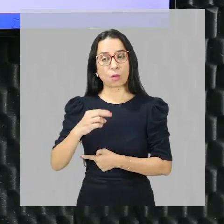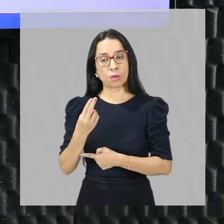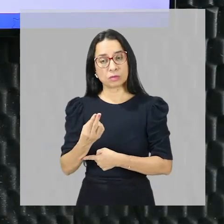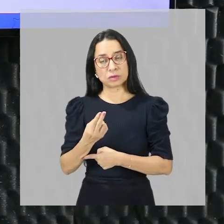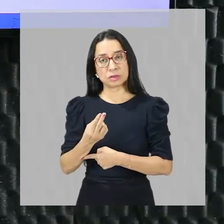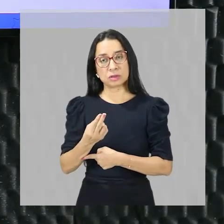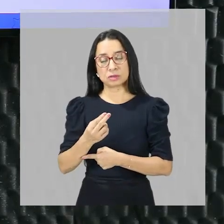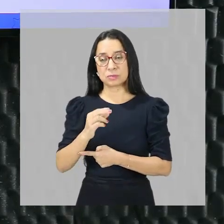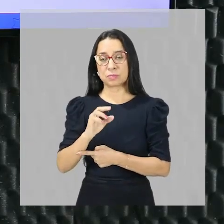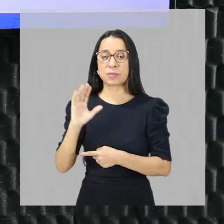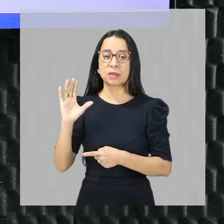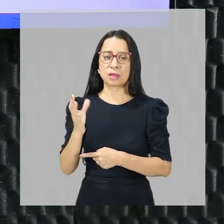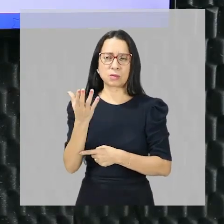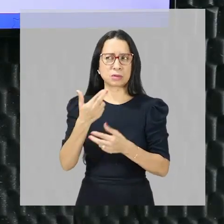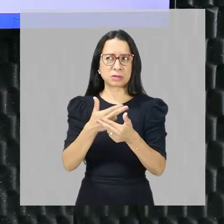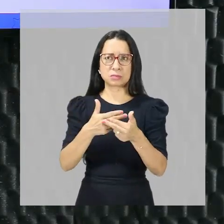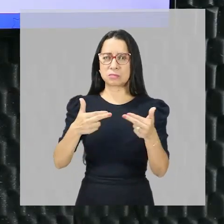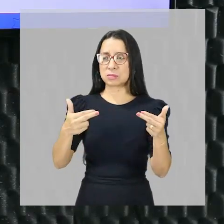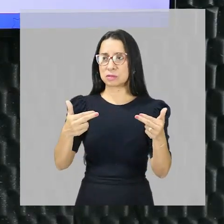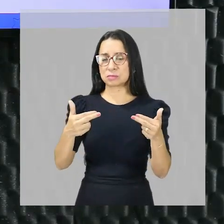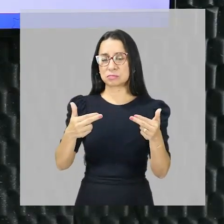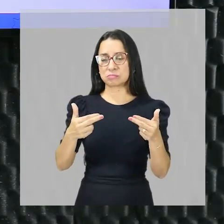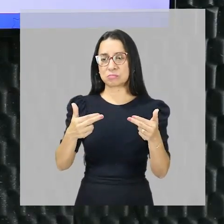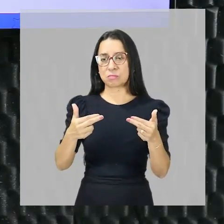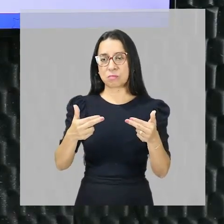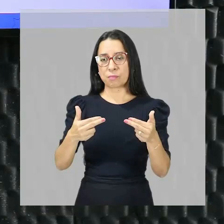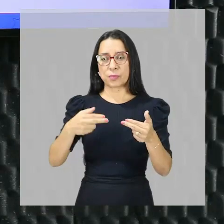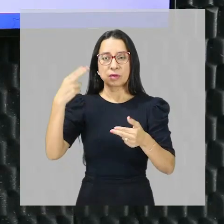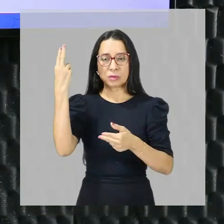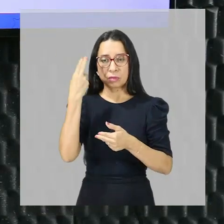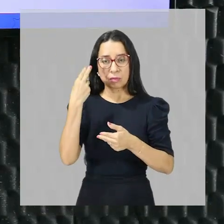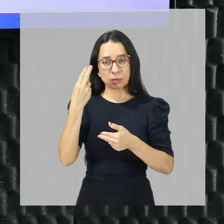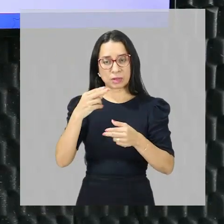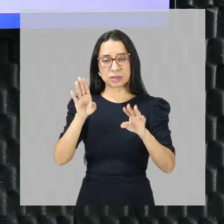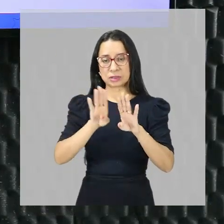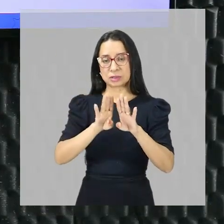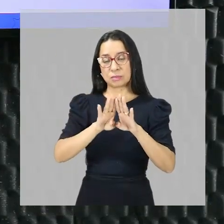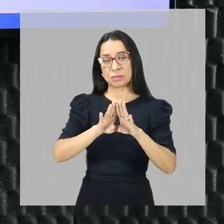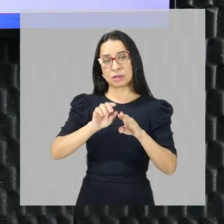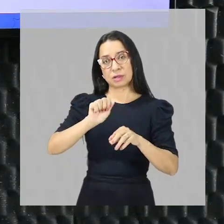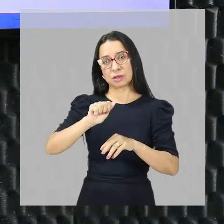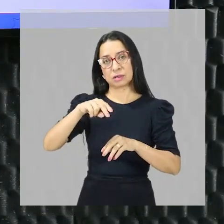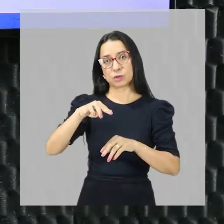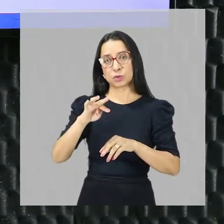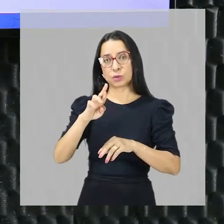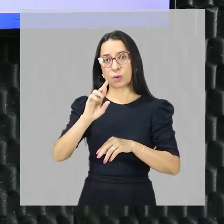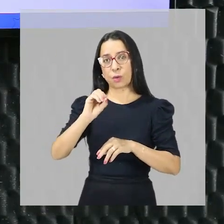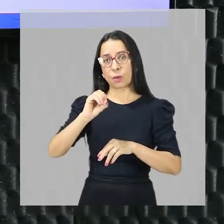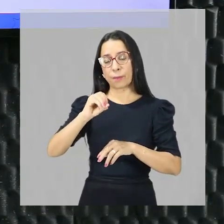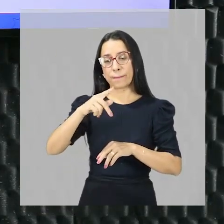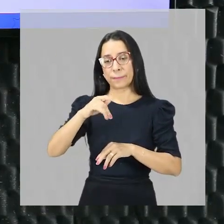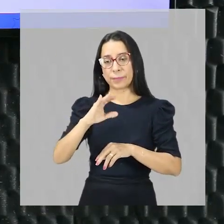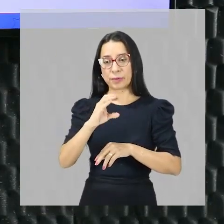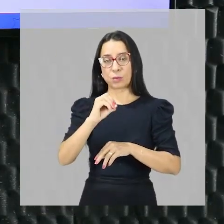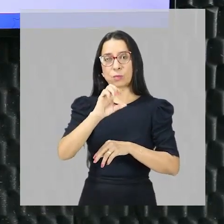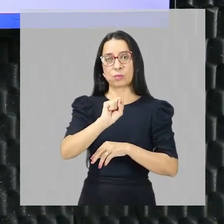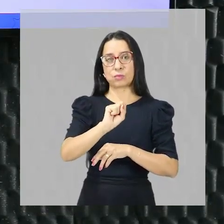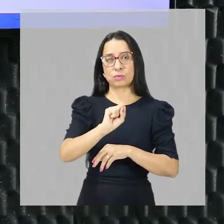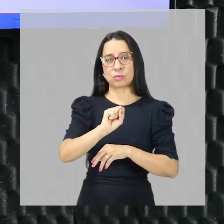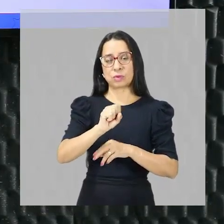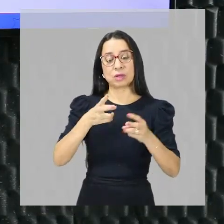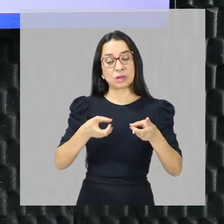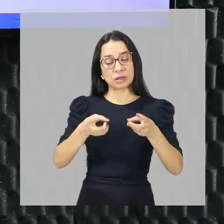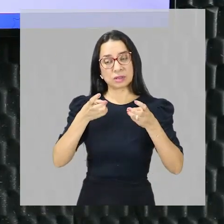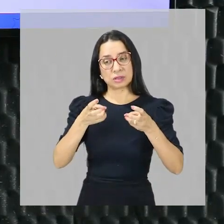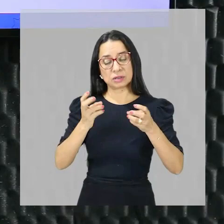fatores que podem ser naturais, mas também fatores que podem ser antrópicos. Estudante, muita atenção. Tanto